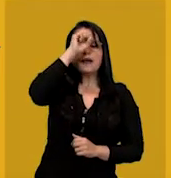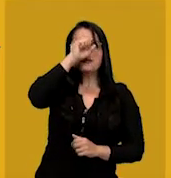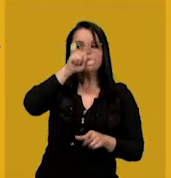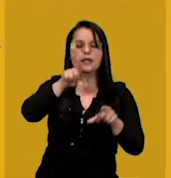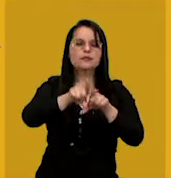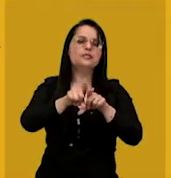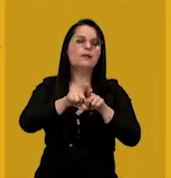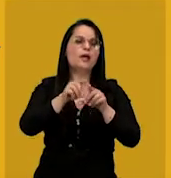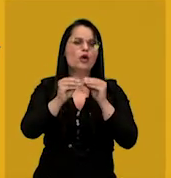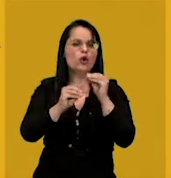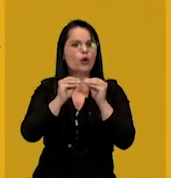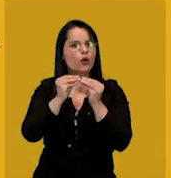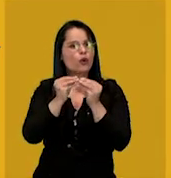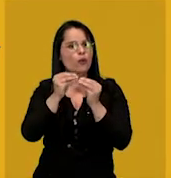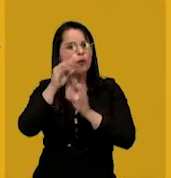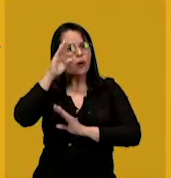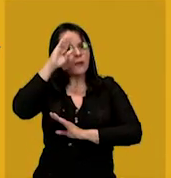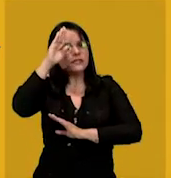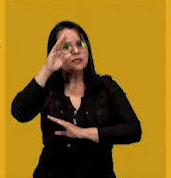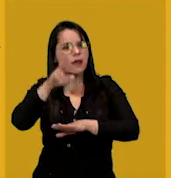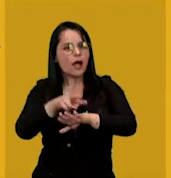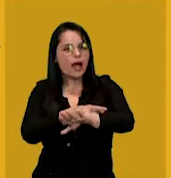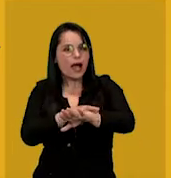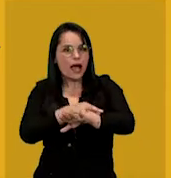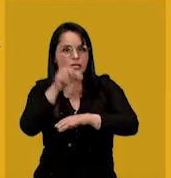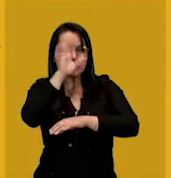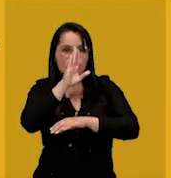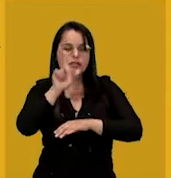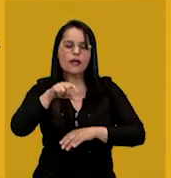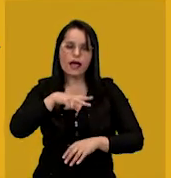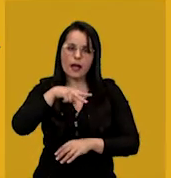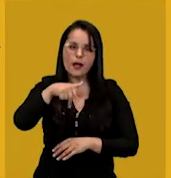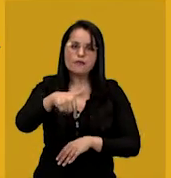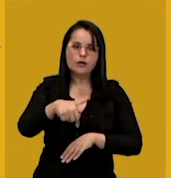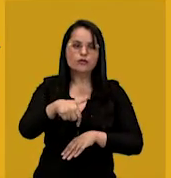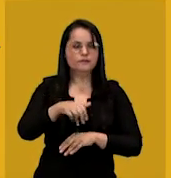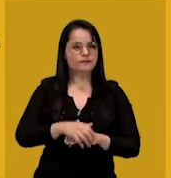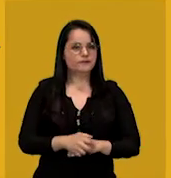Aprendemos que a predominância de raça no Brasil, por enquanto, ainda são os portugueses, né?